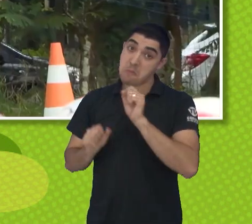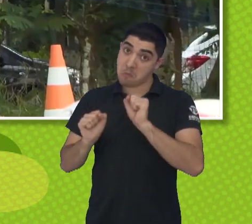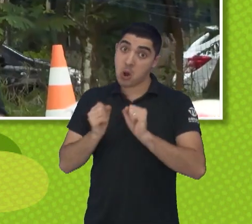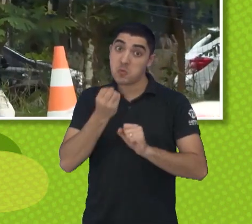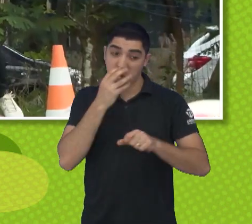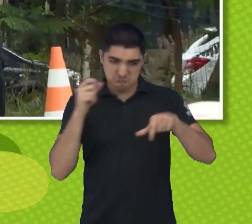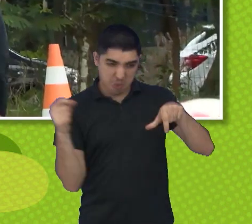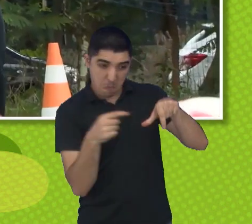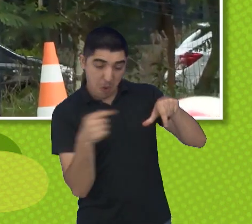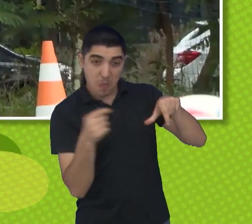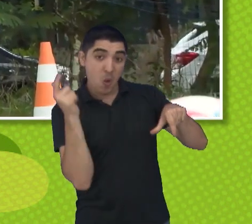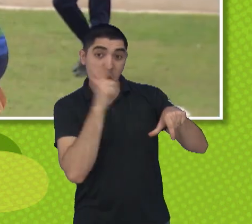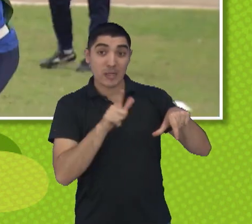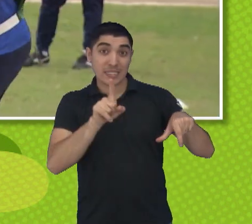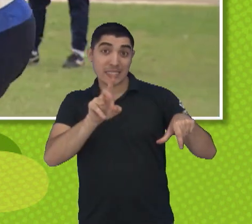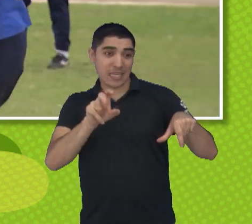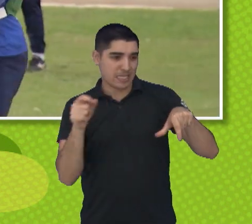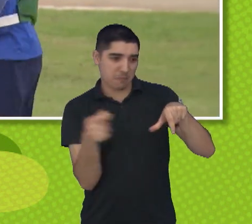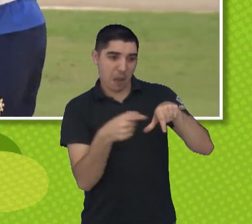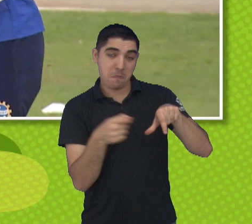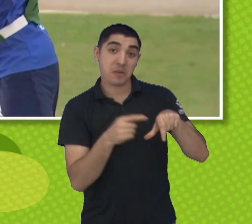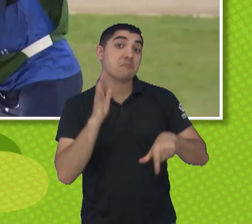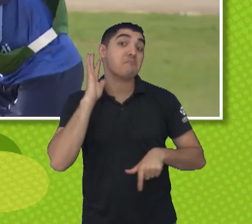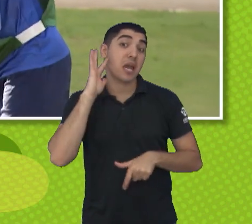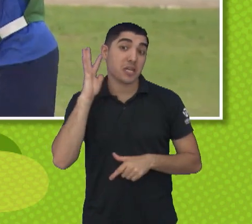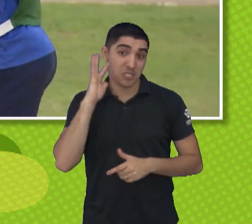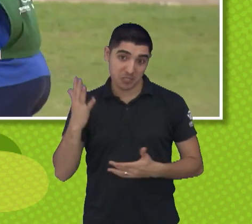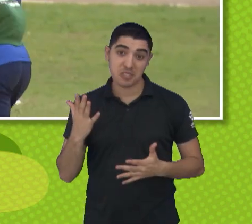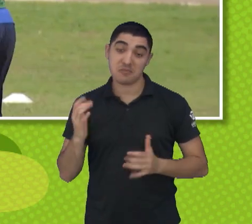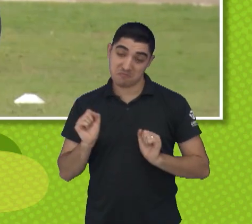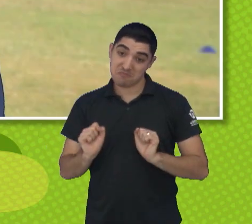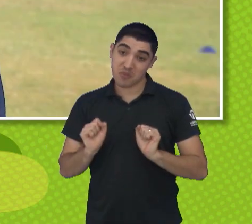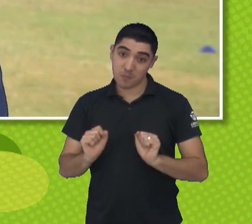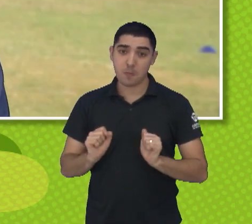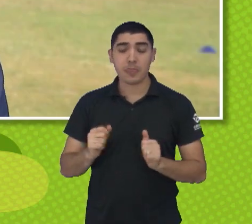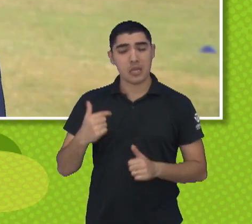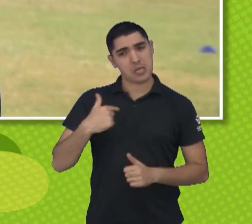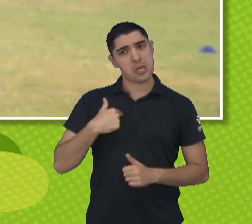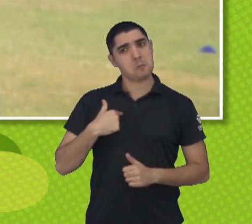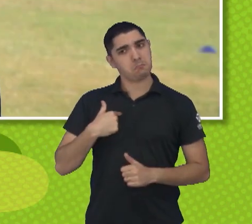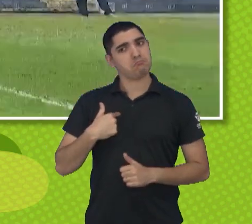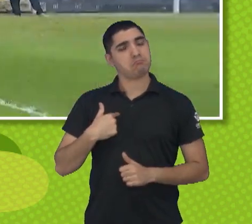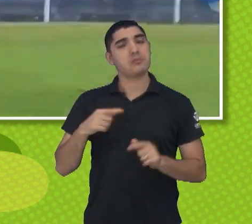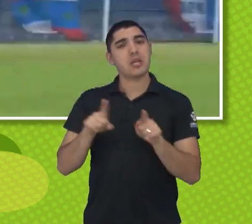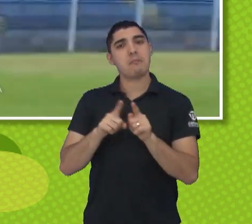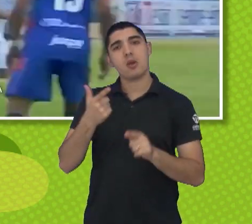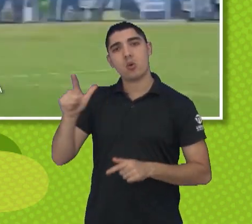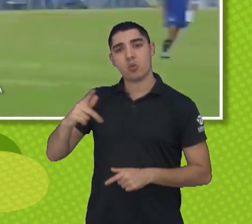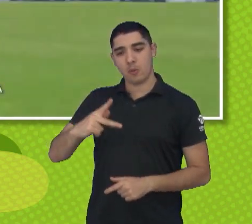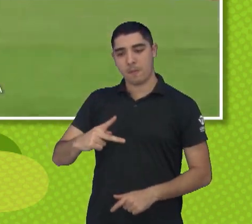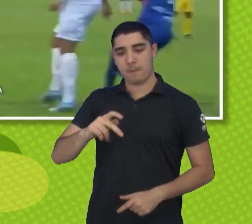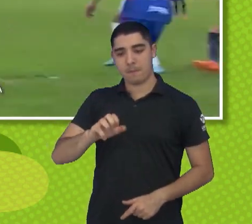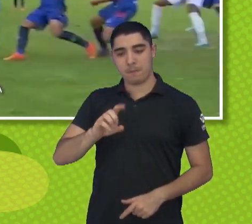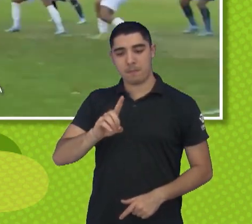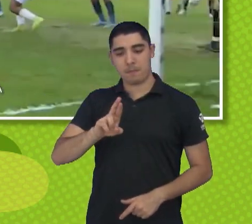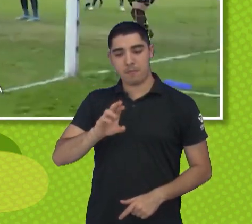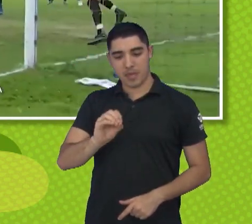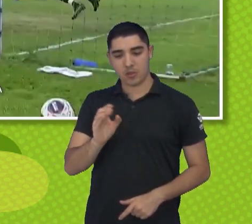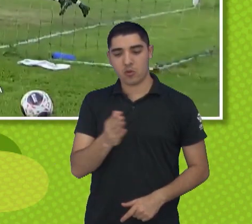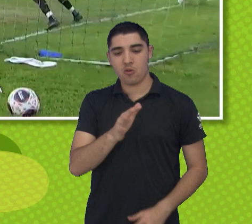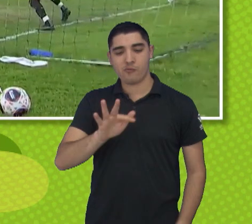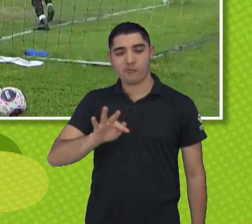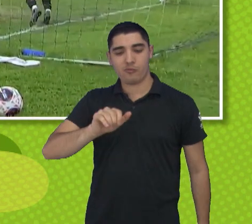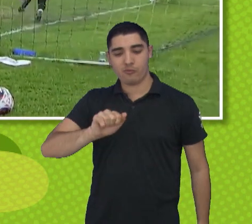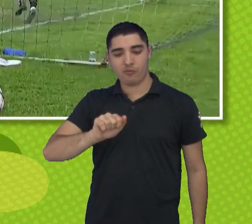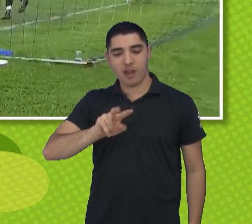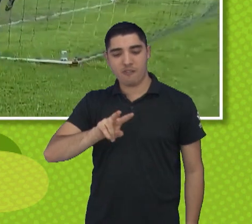15 gols no primeiro jogo na Série A2 e calar minha boca. E eu achei que o Favela poderia ficar também. Eu não sei se tem